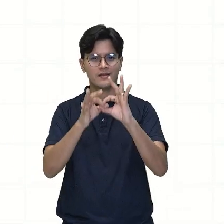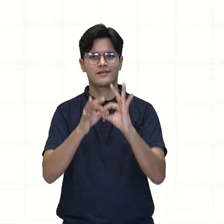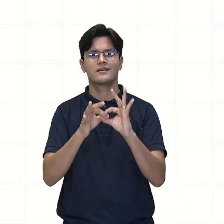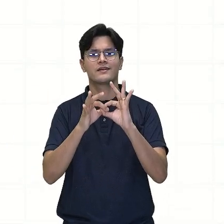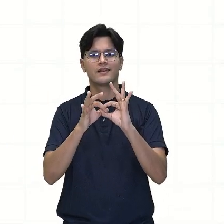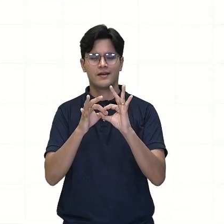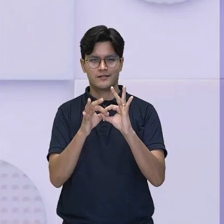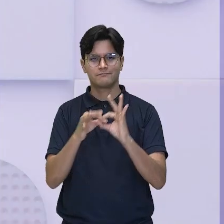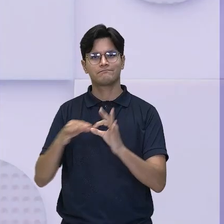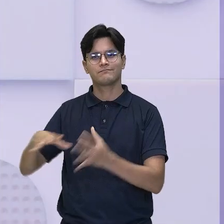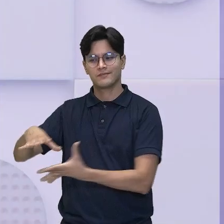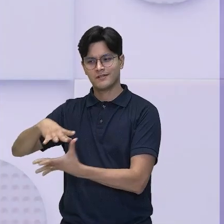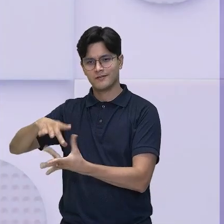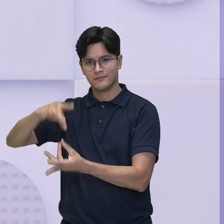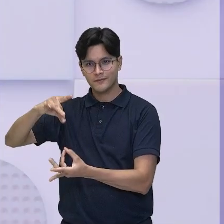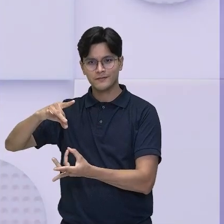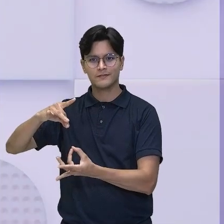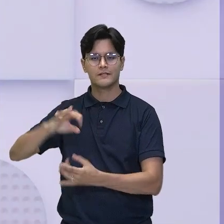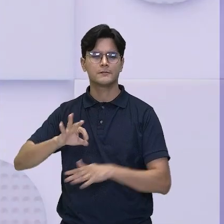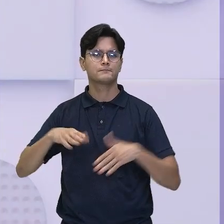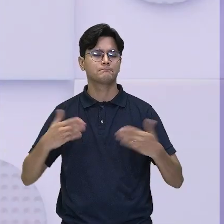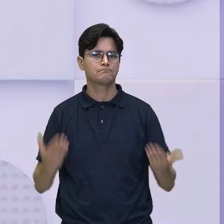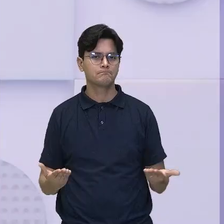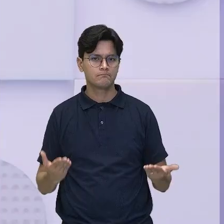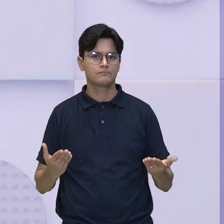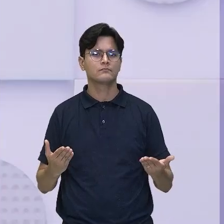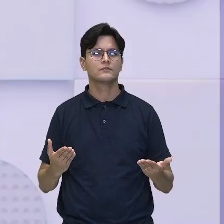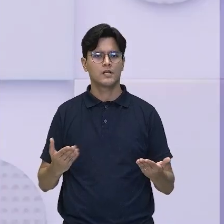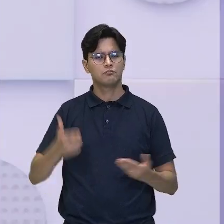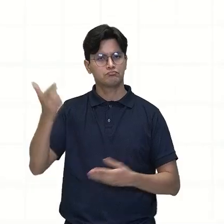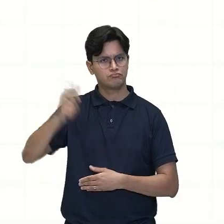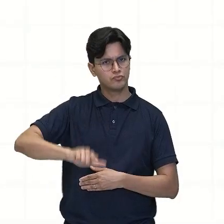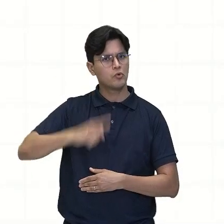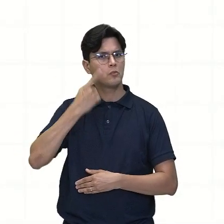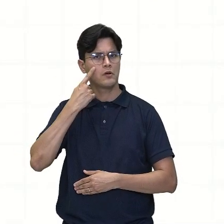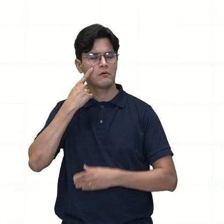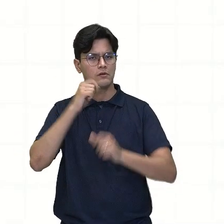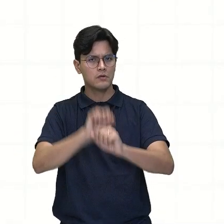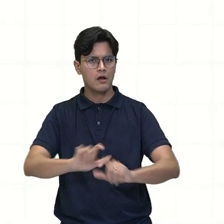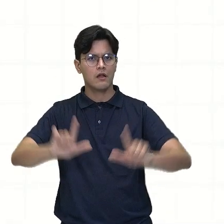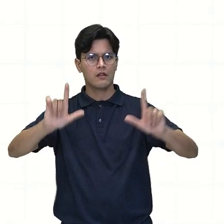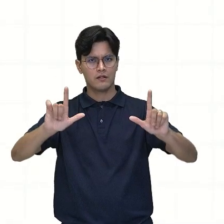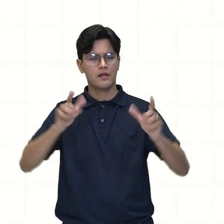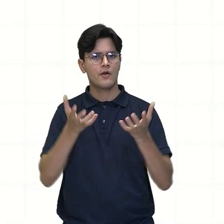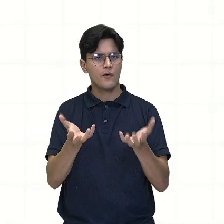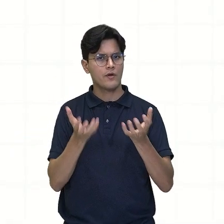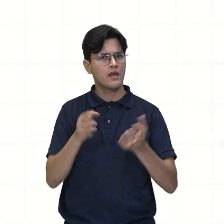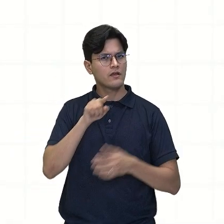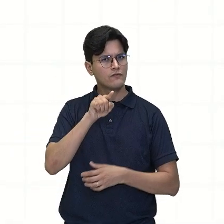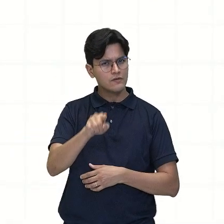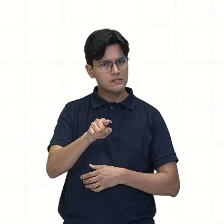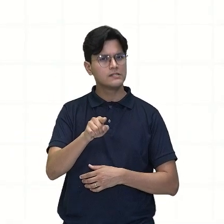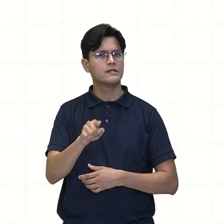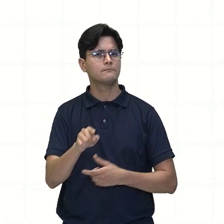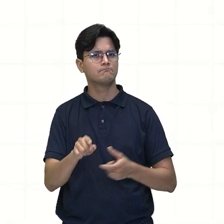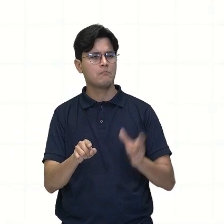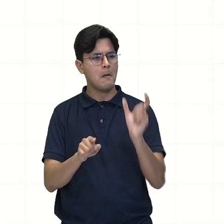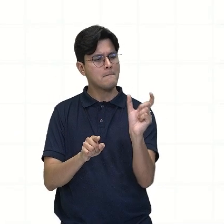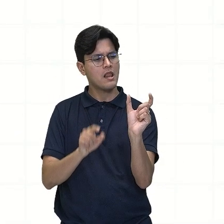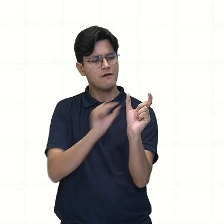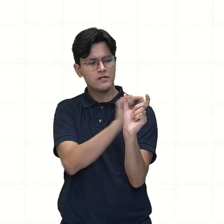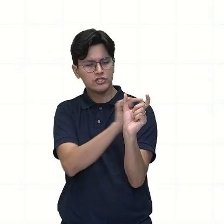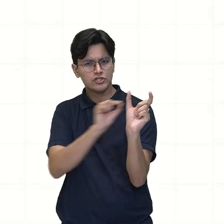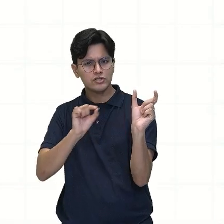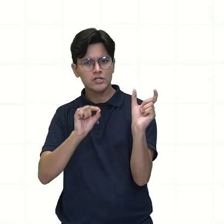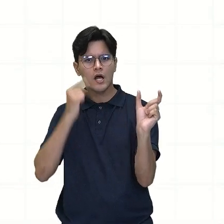da espiritualidade, né? Olhando novamente para essa cartela, eu queria que você sublinhasse que a dimensão da espiritualidade ela